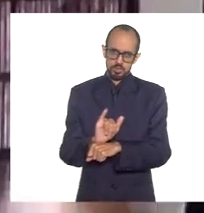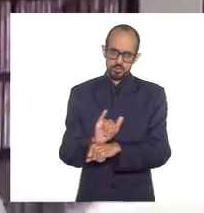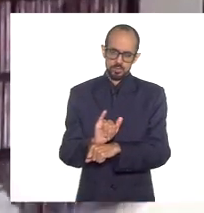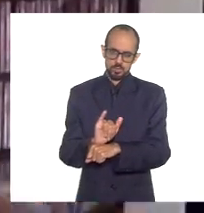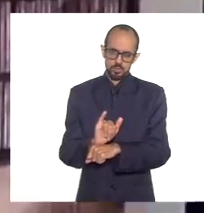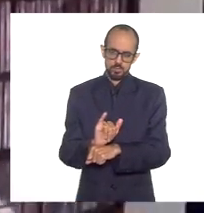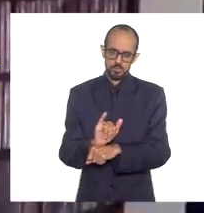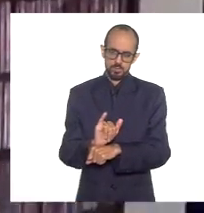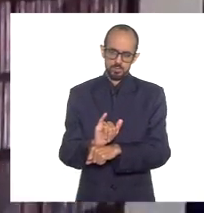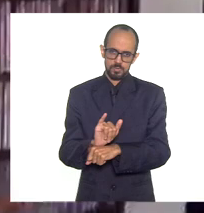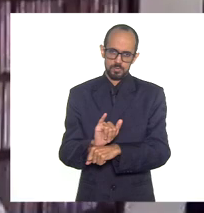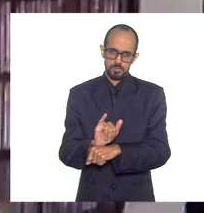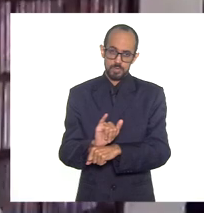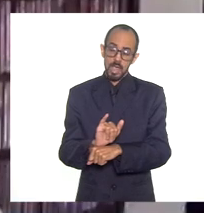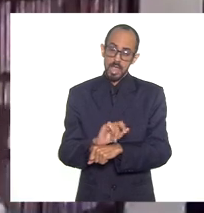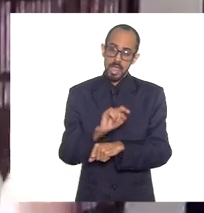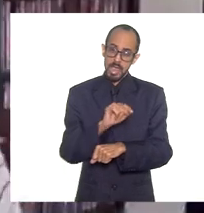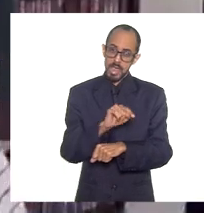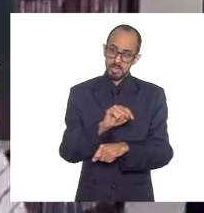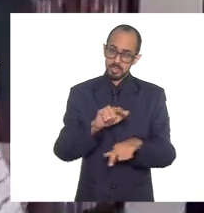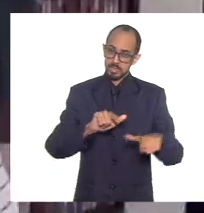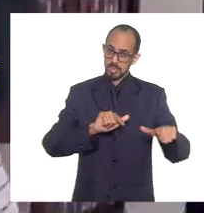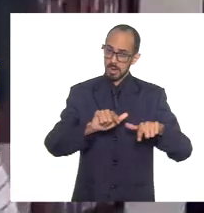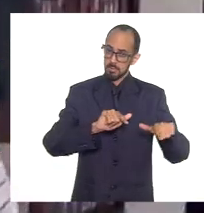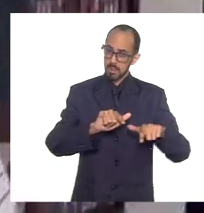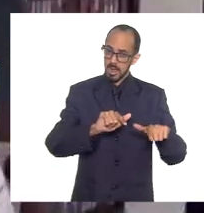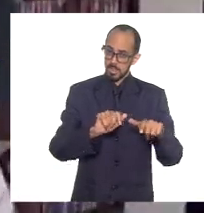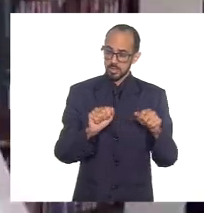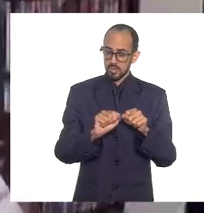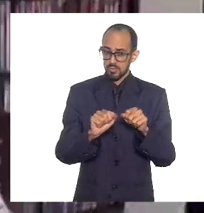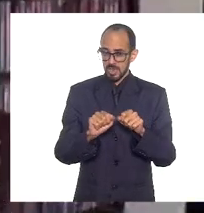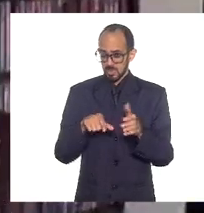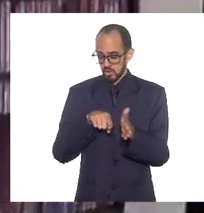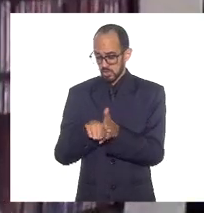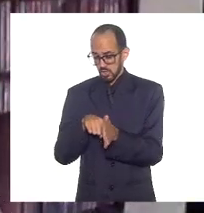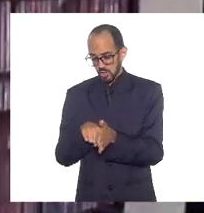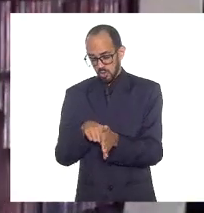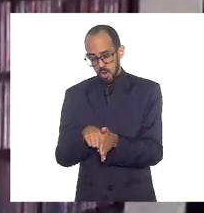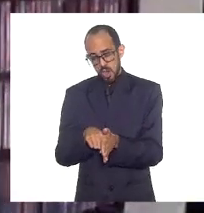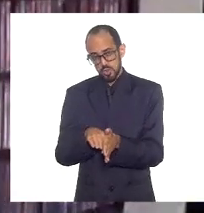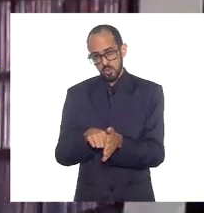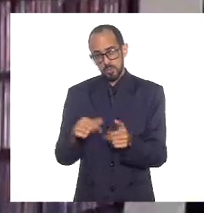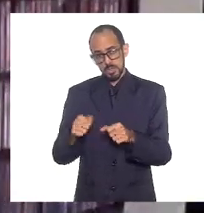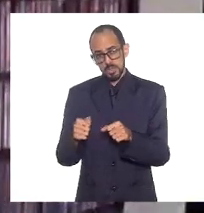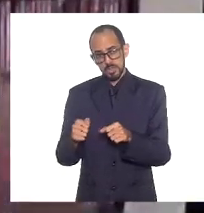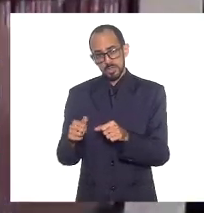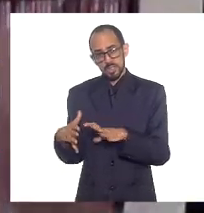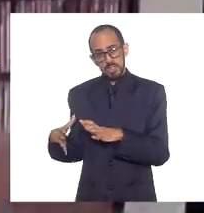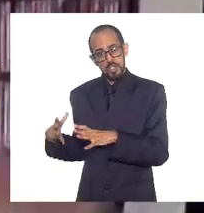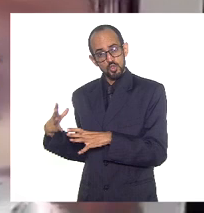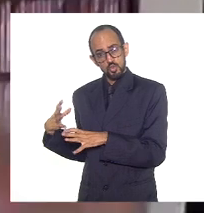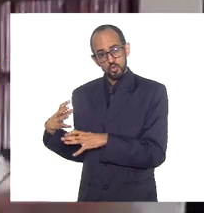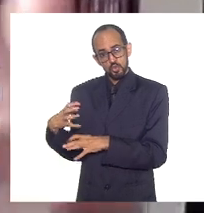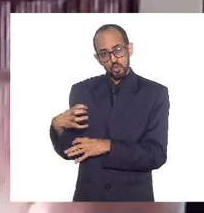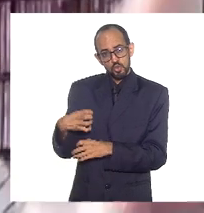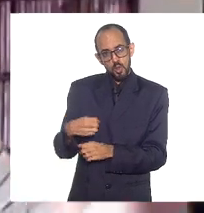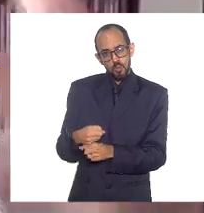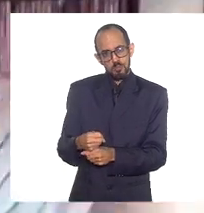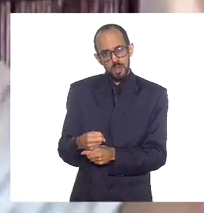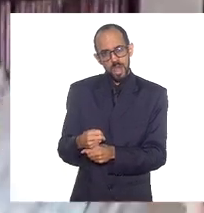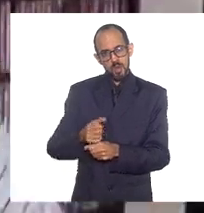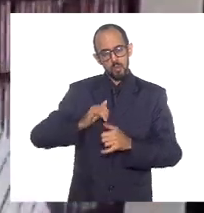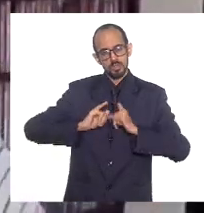E esse trabalho que é feito de diagnóstico tem que se juntar com os dados